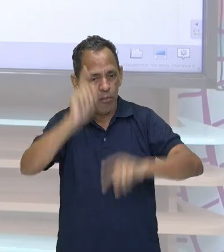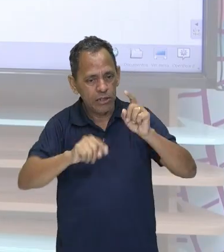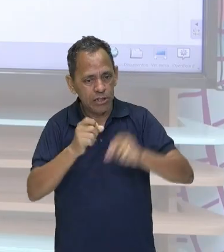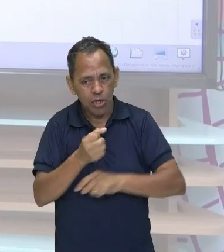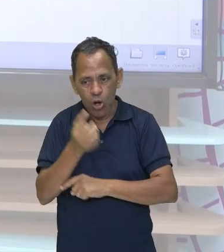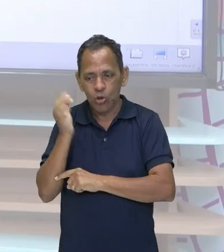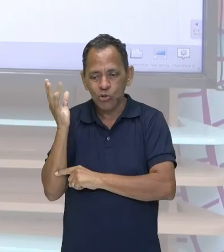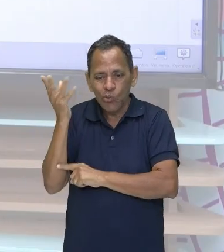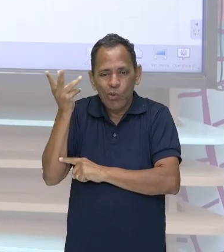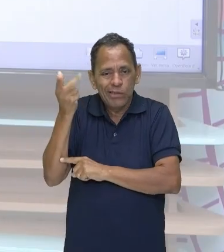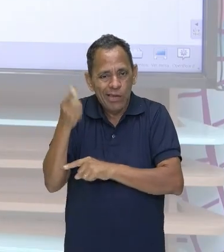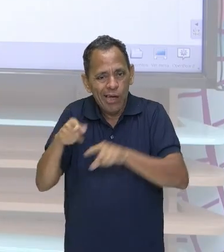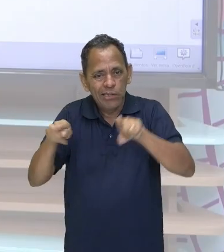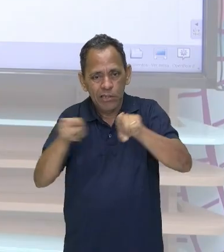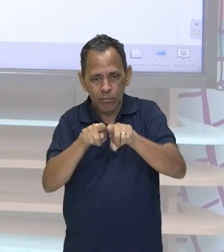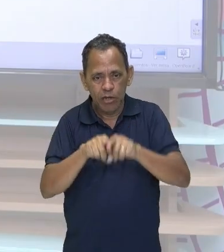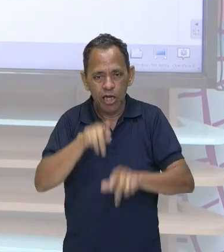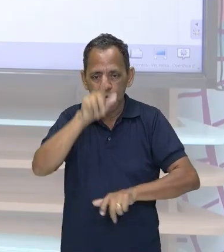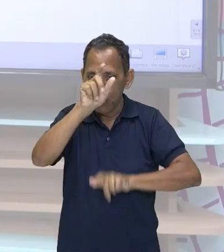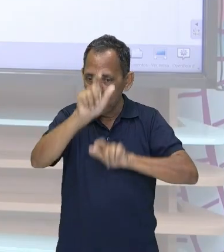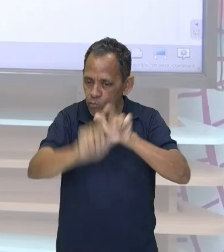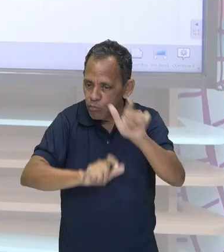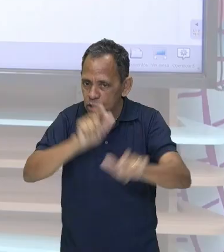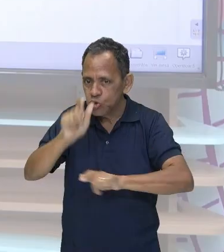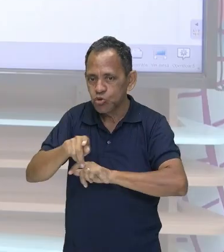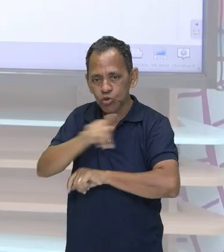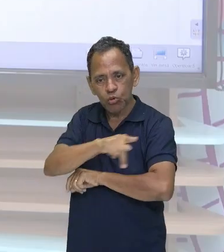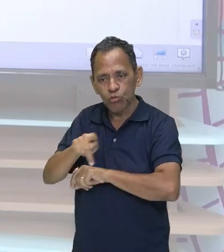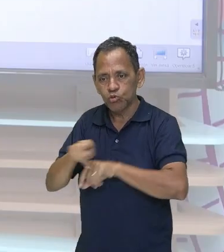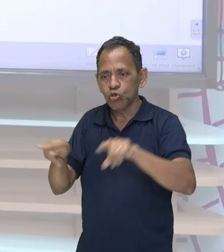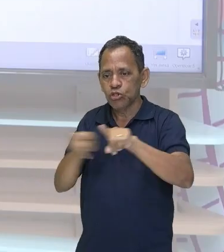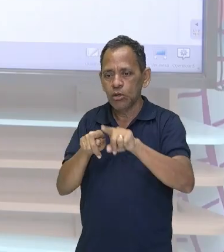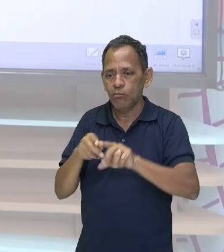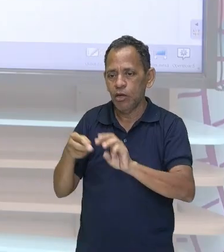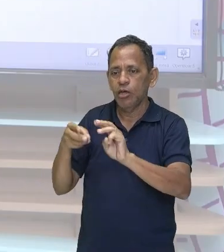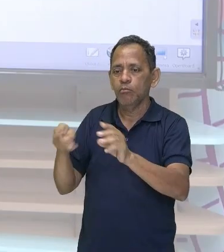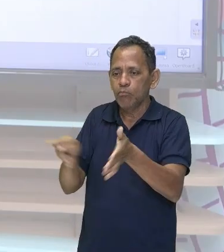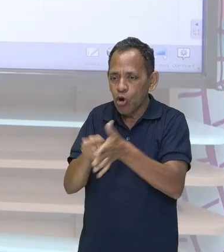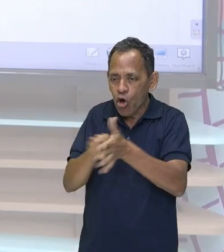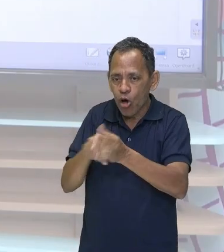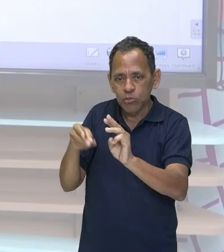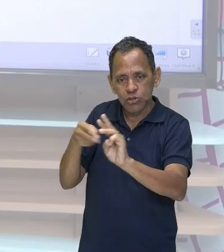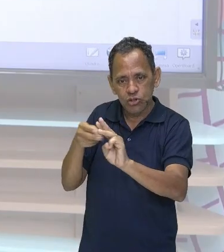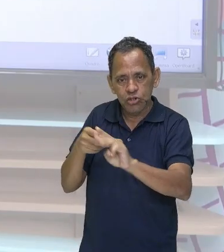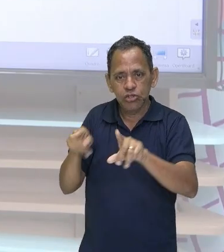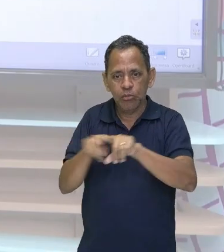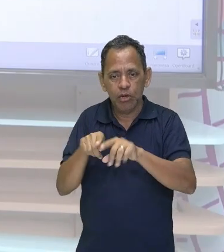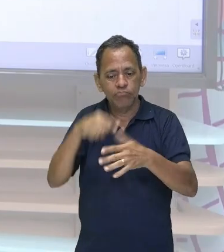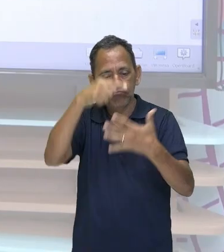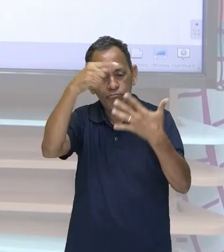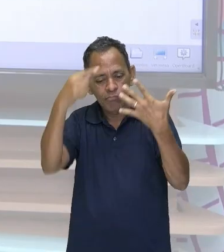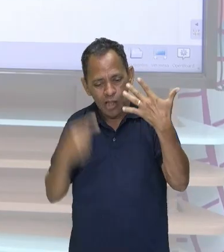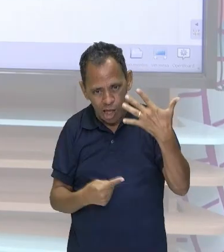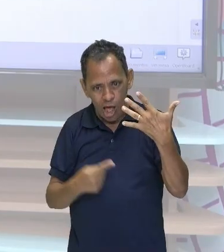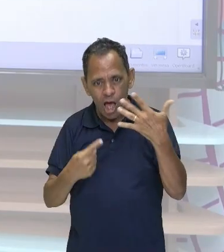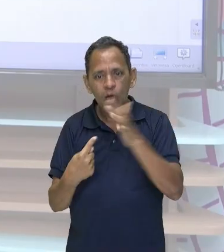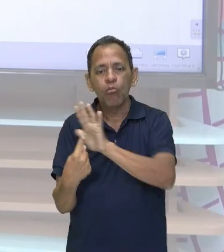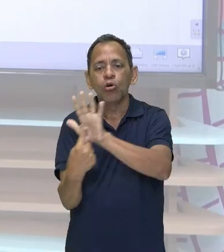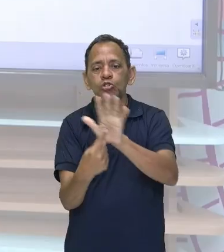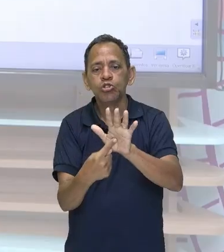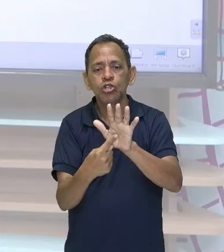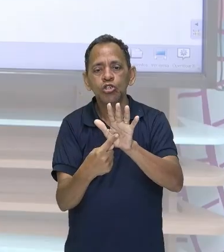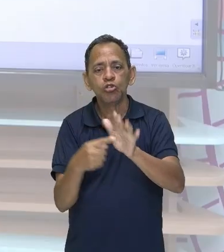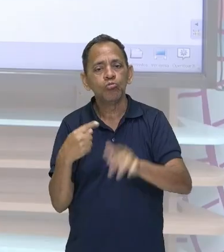professores indígenas, né, entre outras questões que a gente poderia pontuar, o que vai acabar revelando aqui para a gente